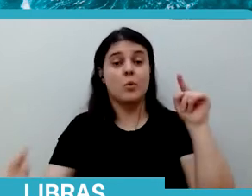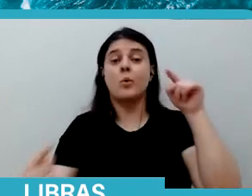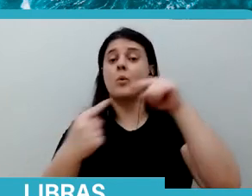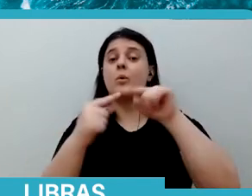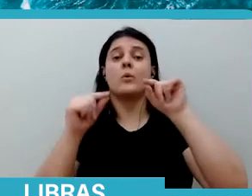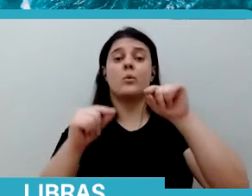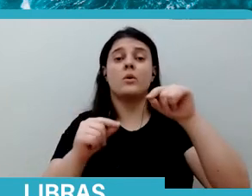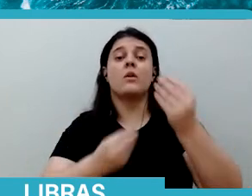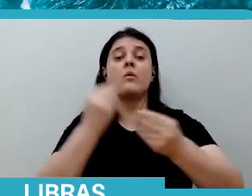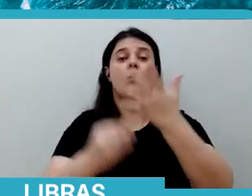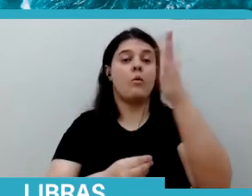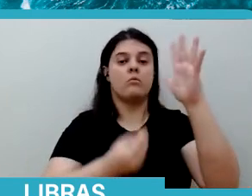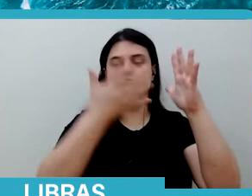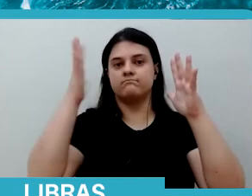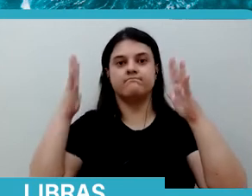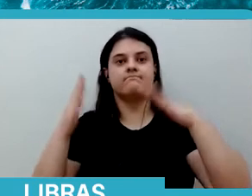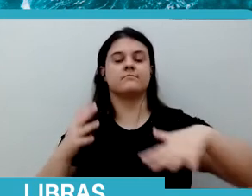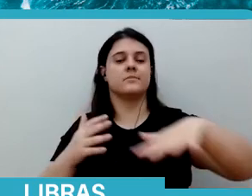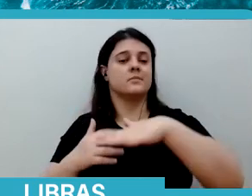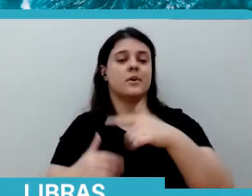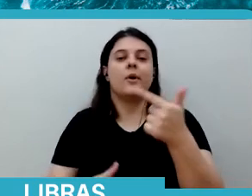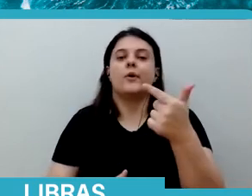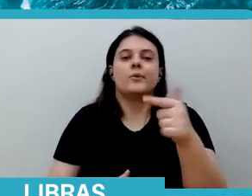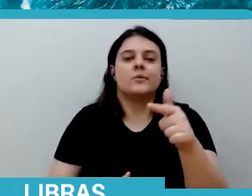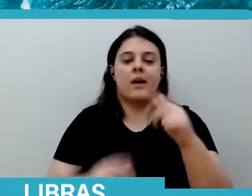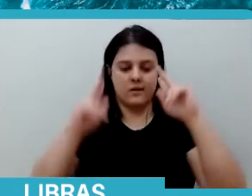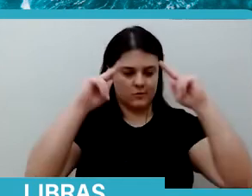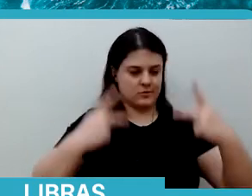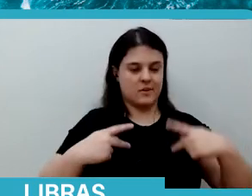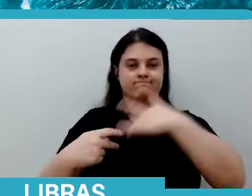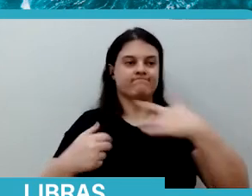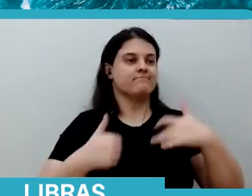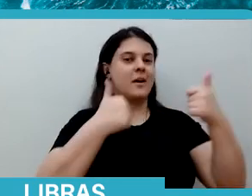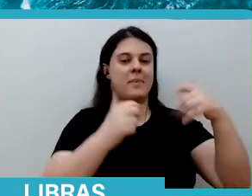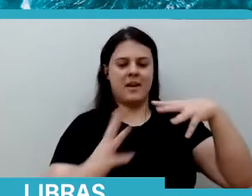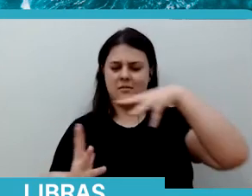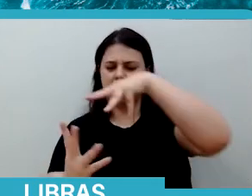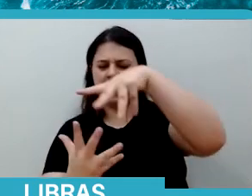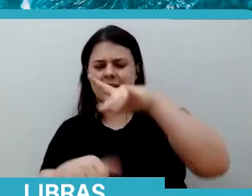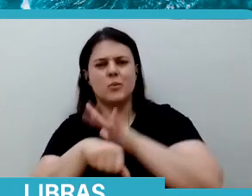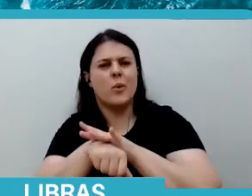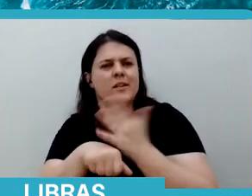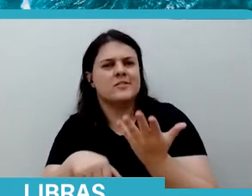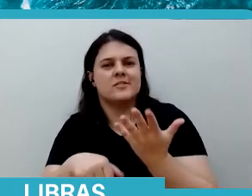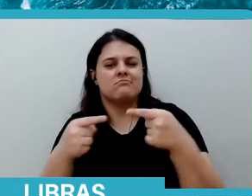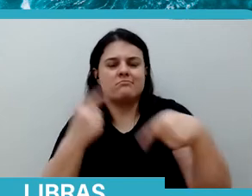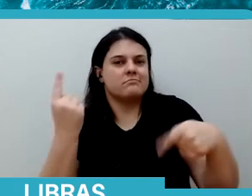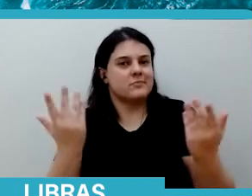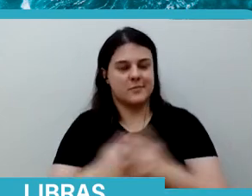ligadas ao estado no nosso meio ambiente não existe ser humano saudável um planeta doente né